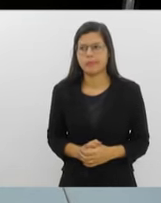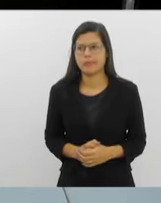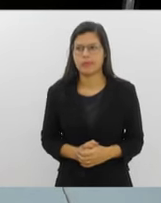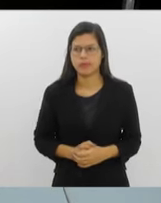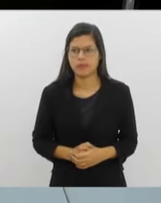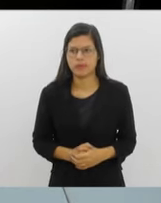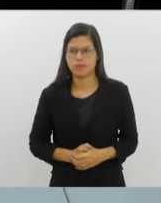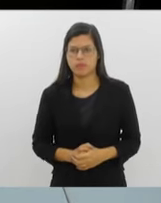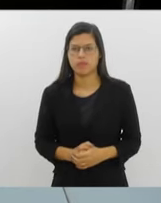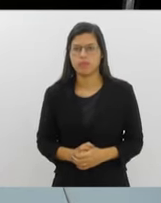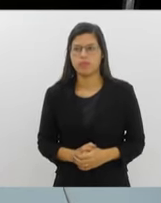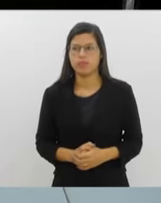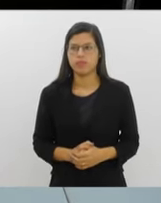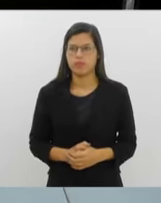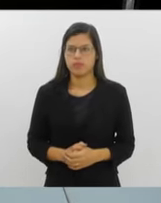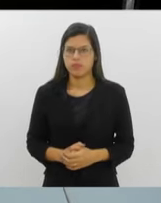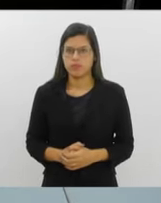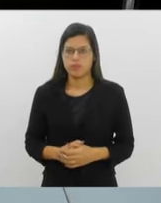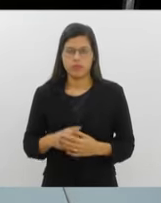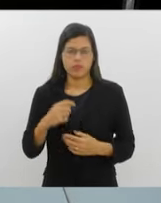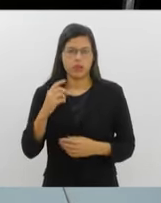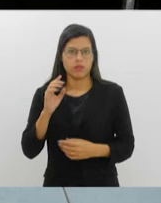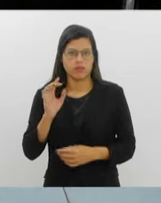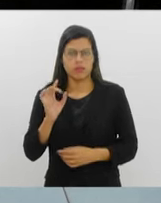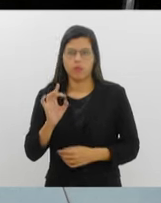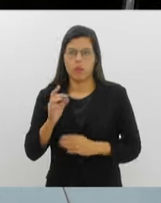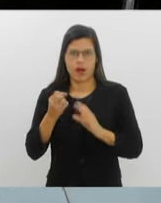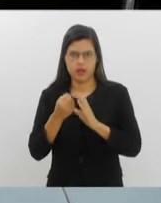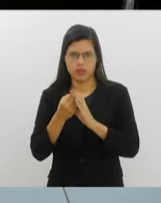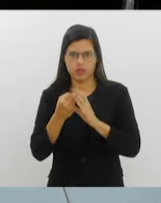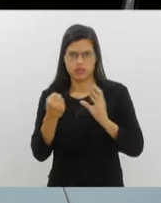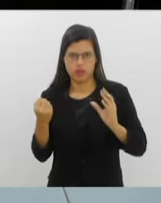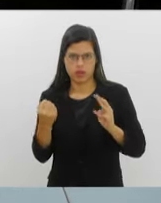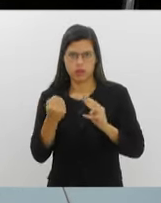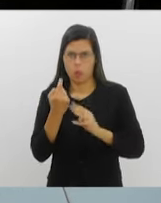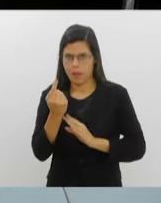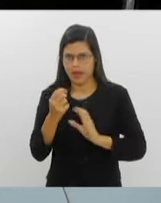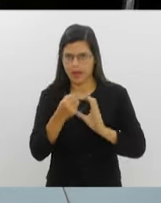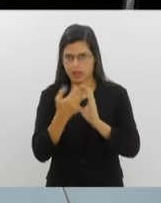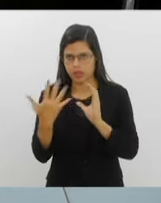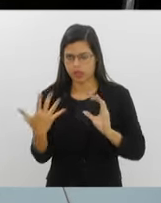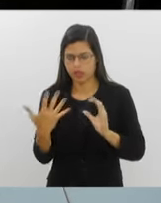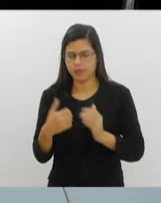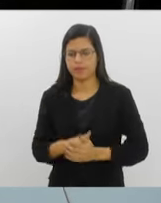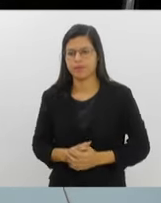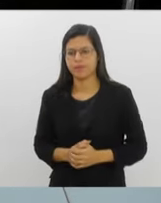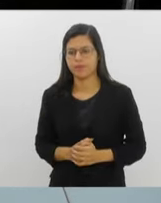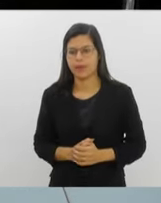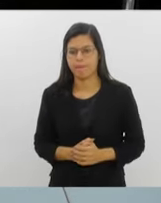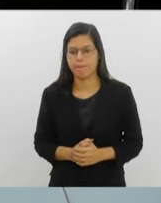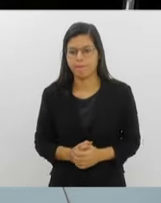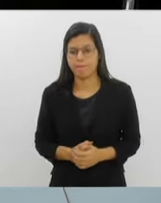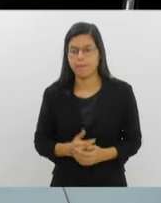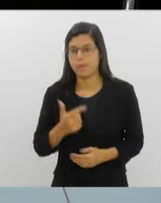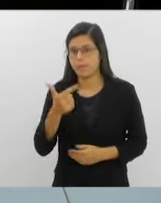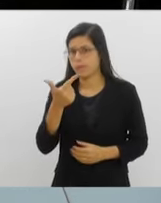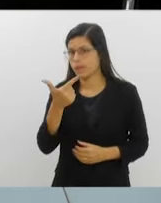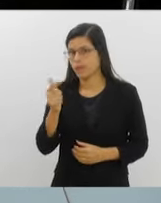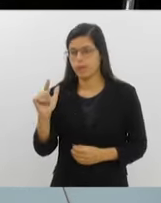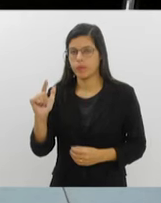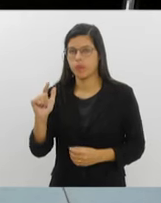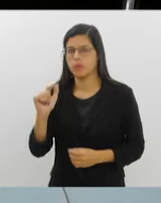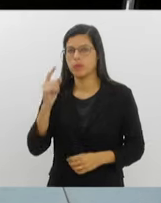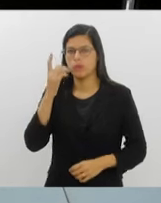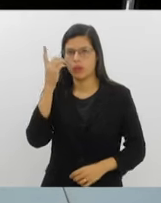Este é um dos aspectos. O segundo aspecto é que a própria